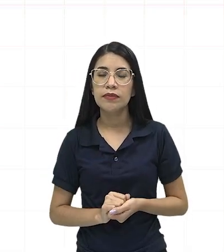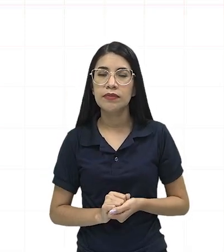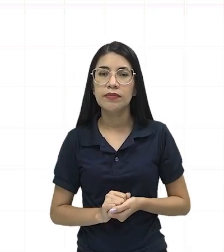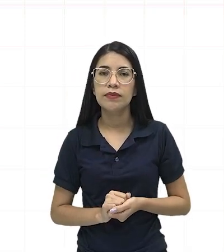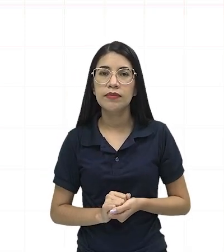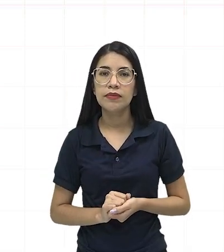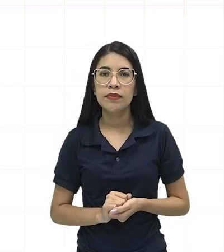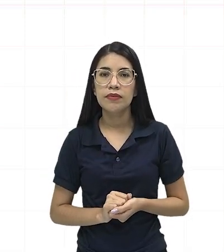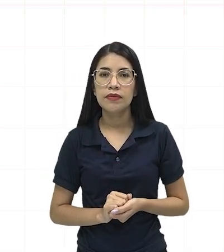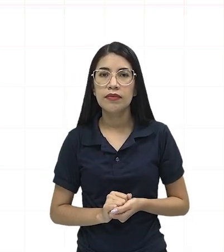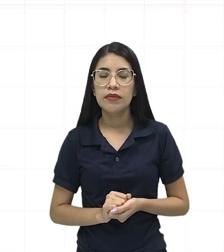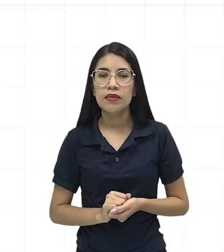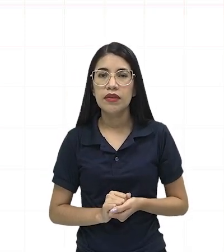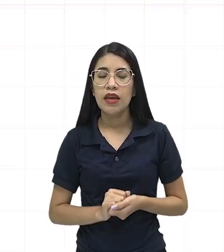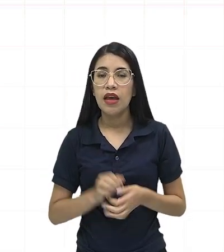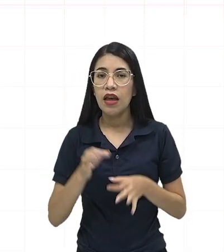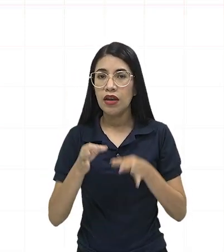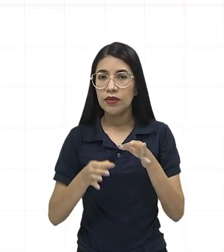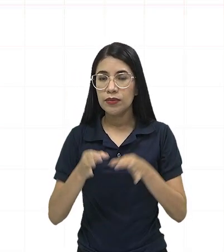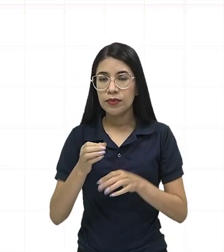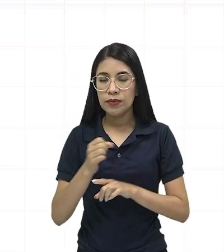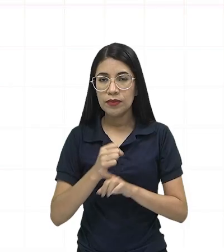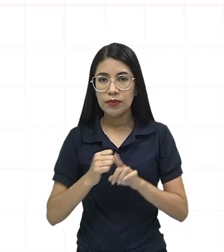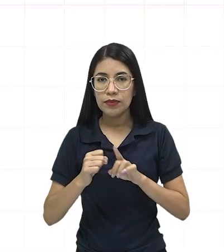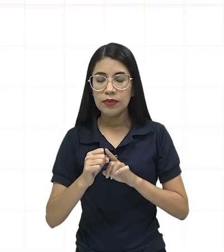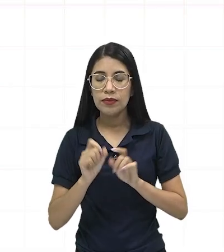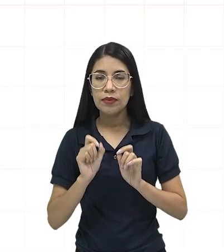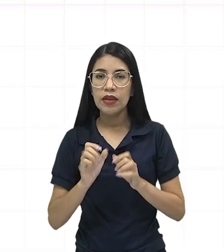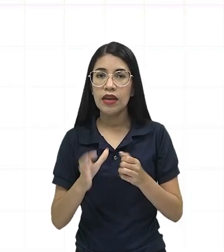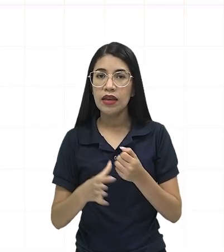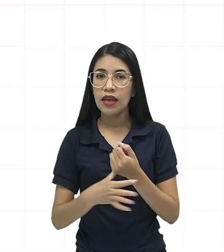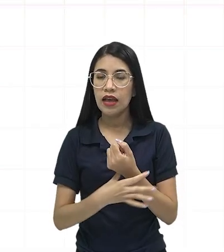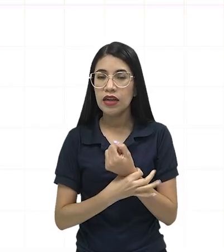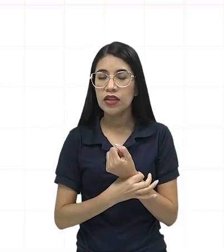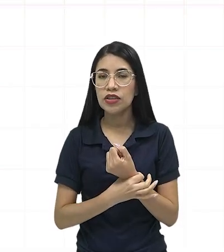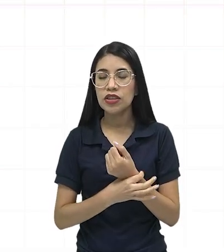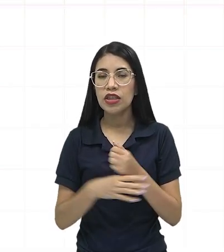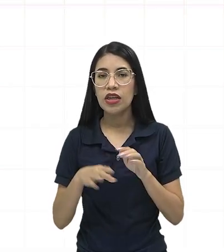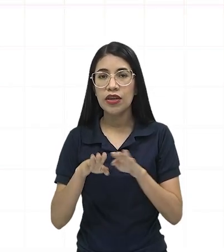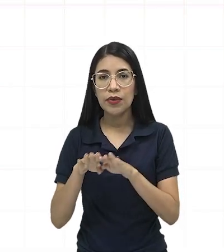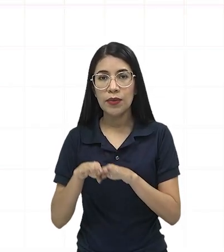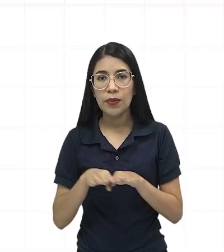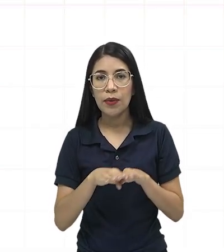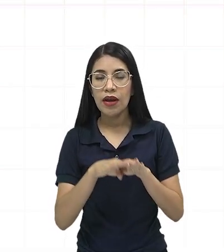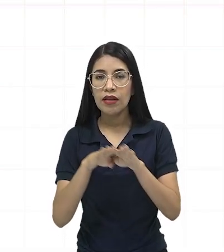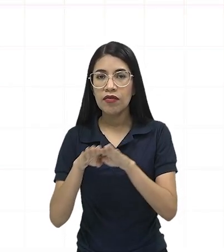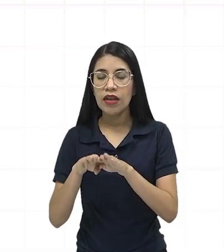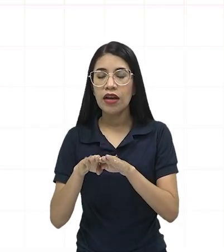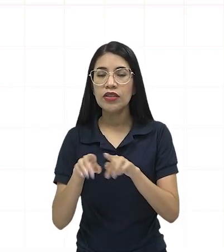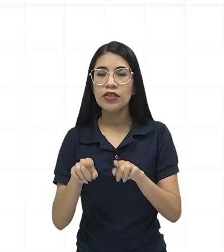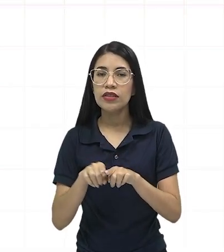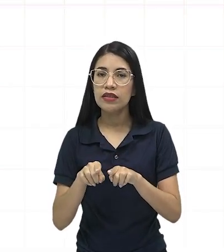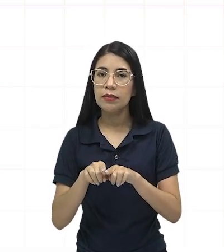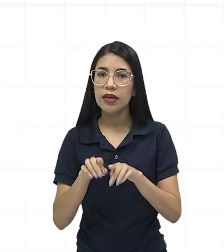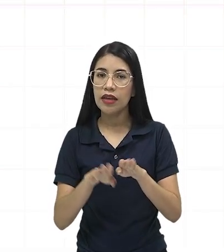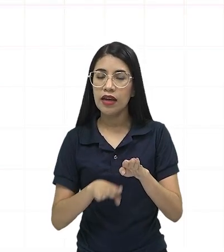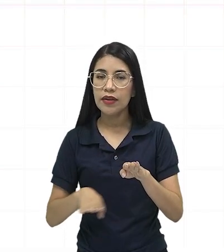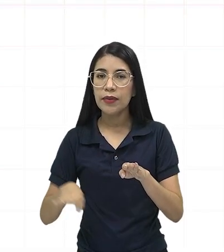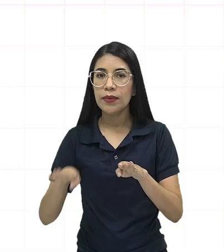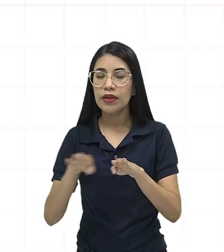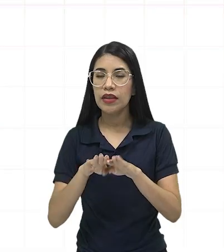simples. É o quê? A justiça social é garantir a igualdade e a equidade